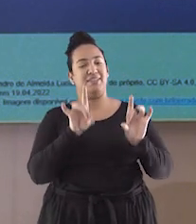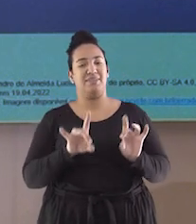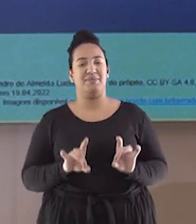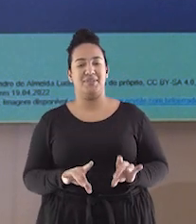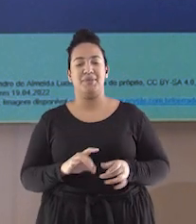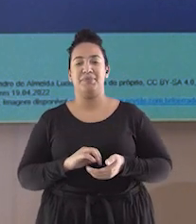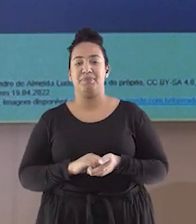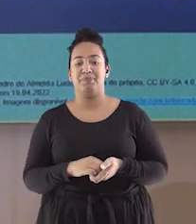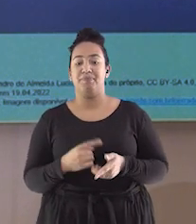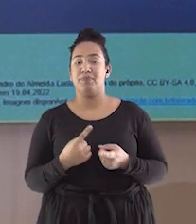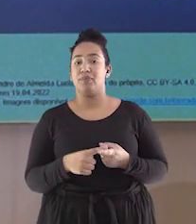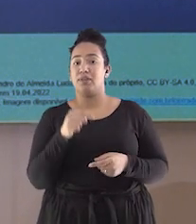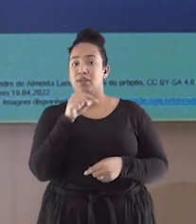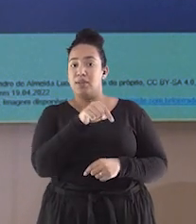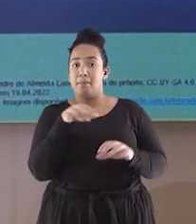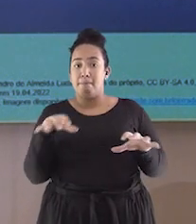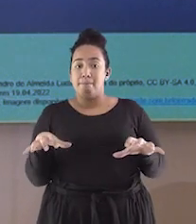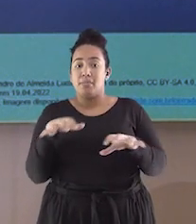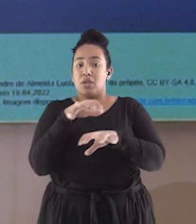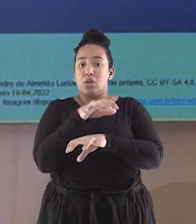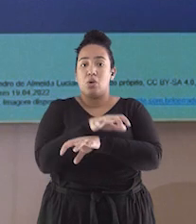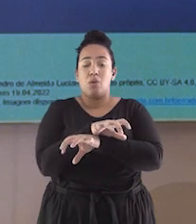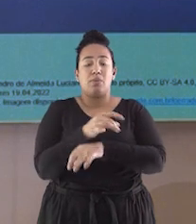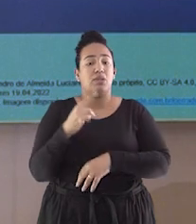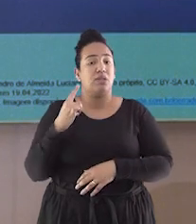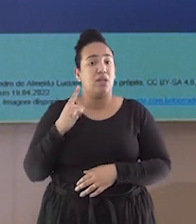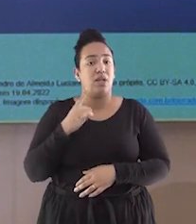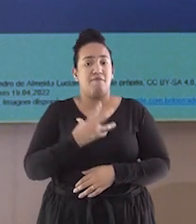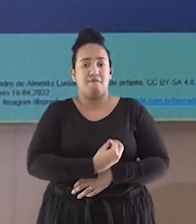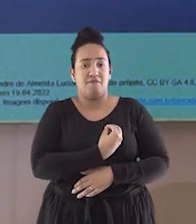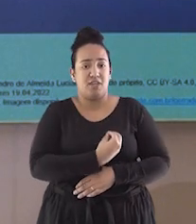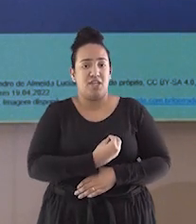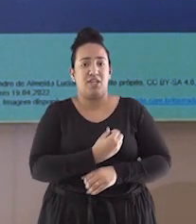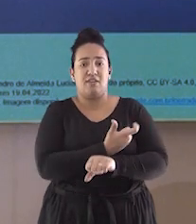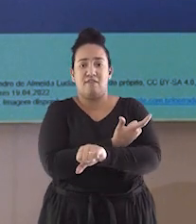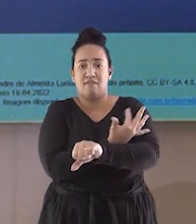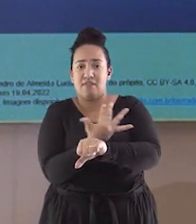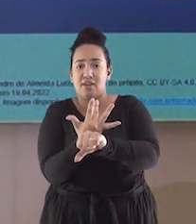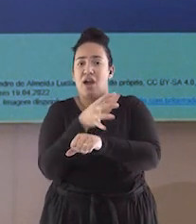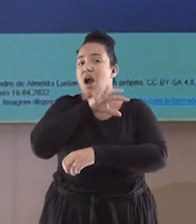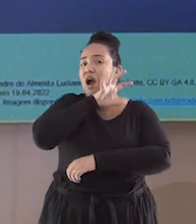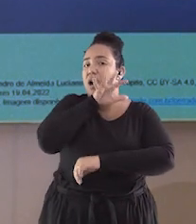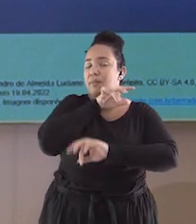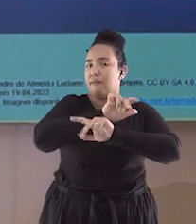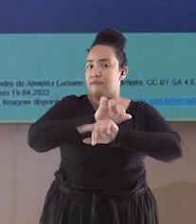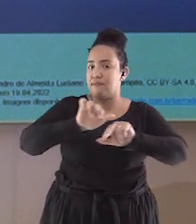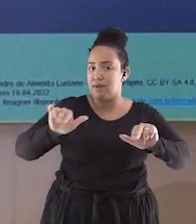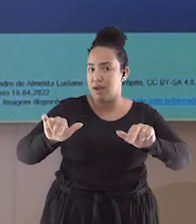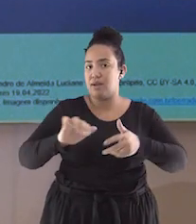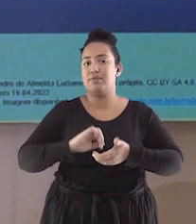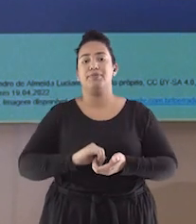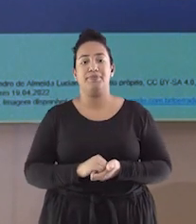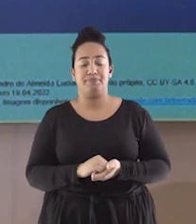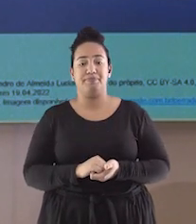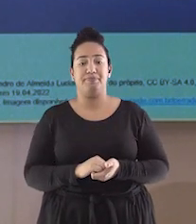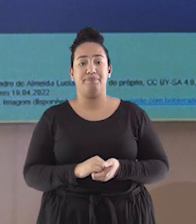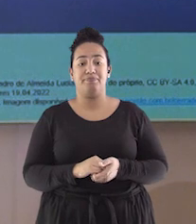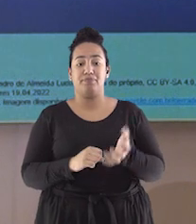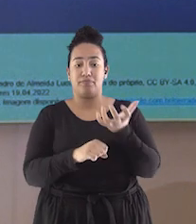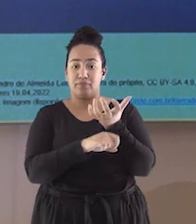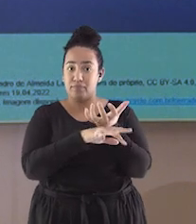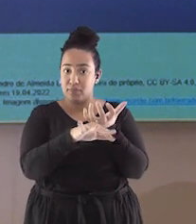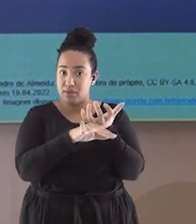especiais, pois são biomas repletos de variações de vida vegetal e animal. Os manguezais também servem